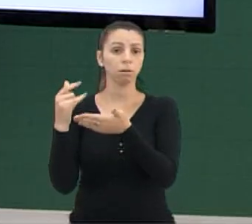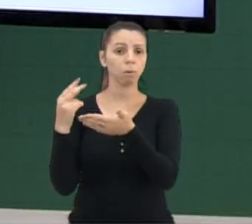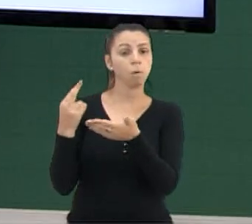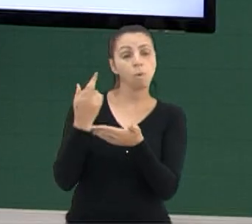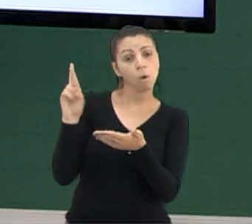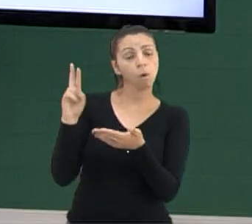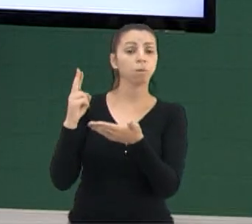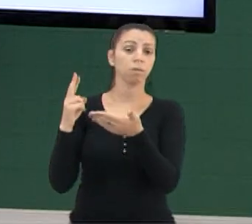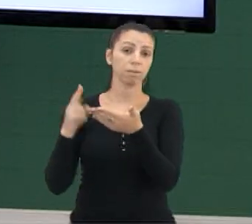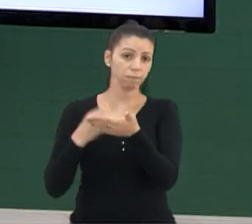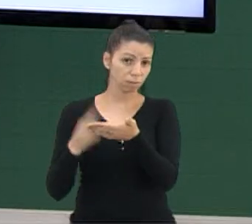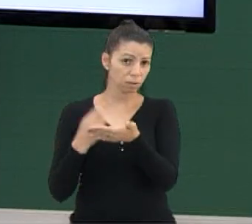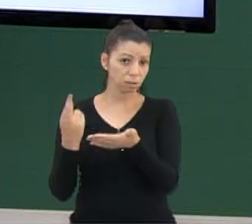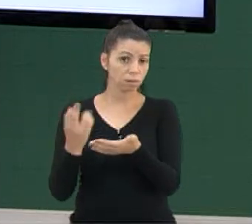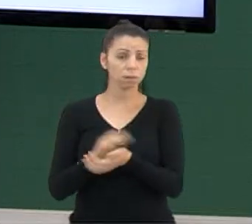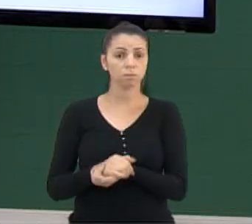e